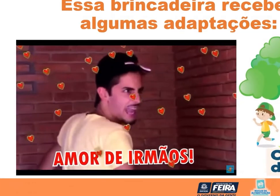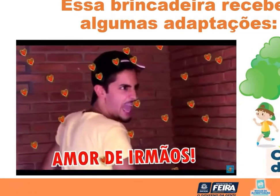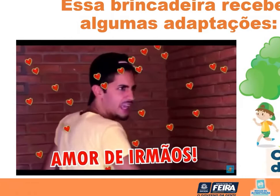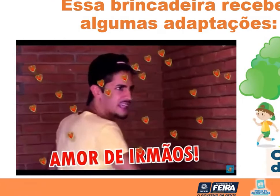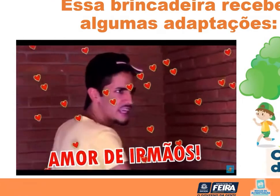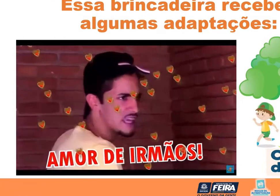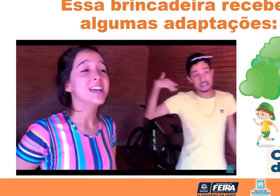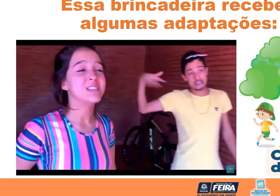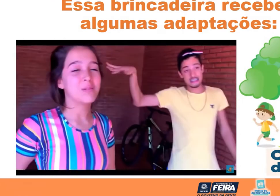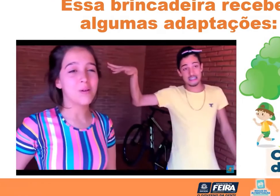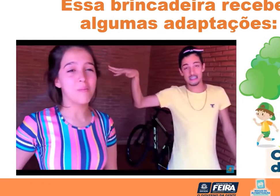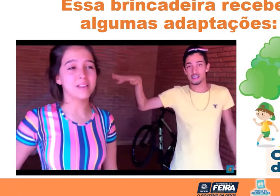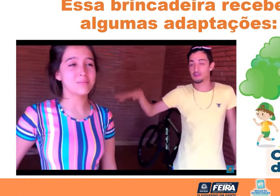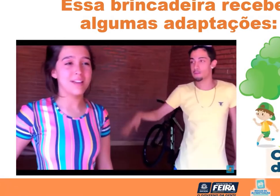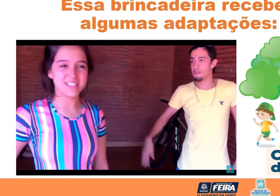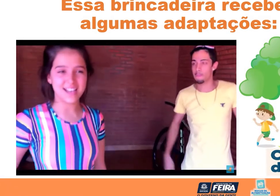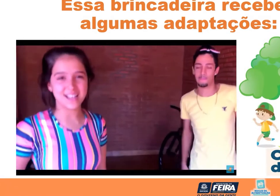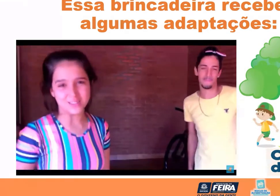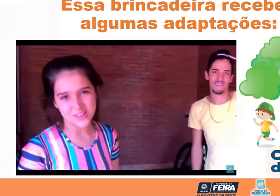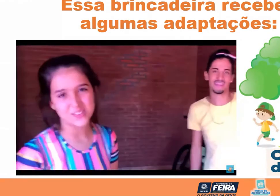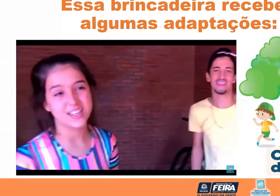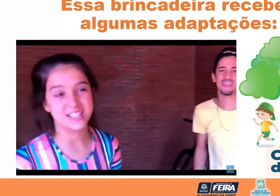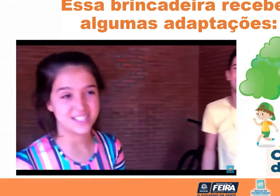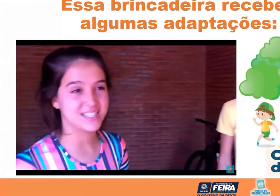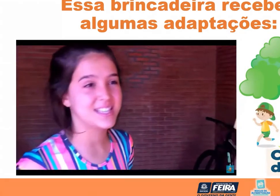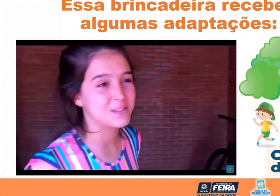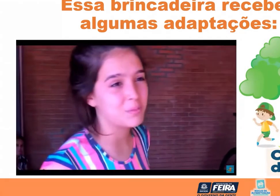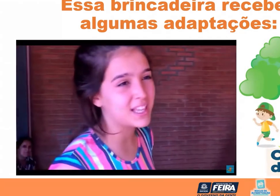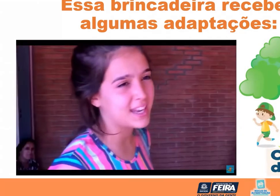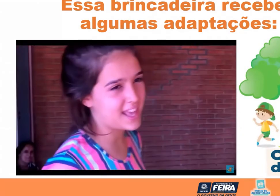olha, emagrece!